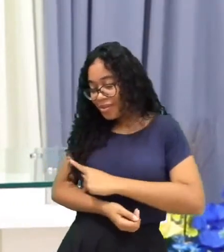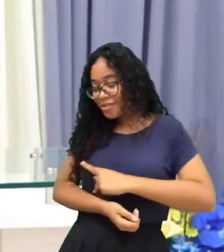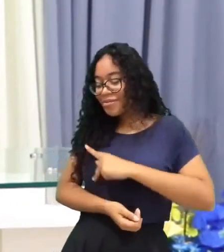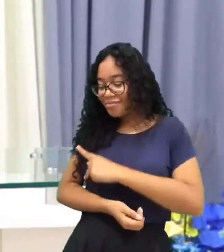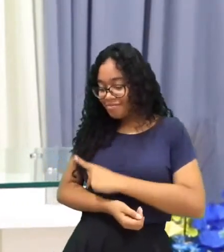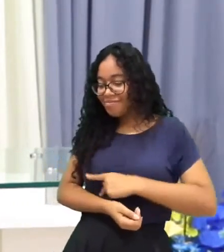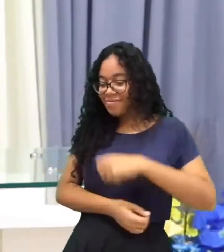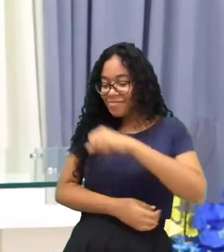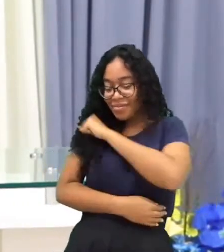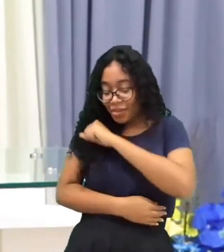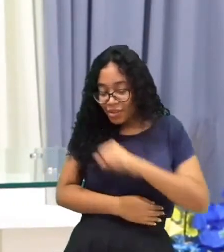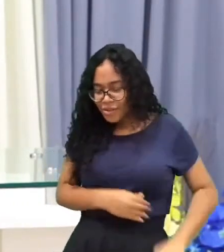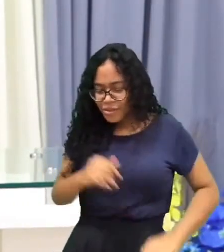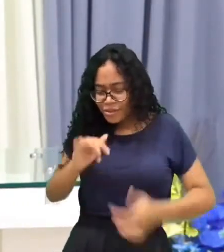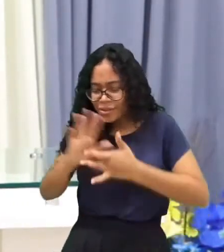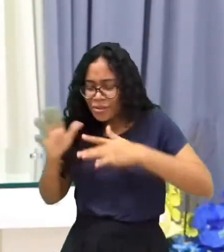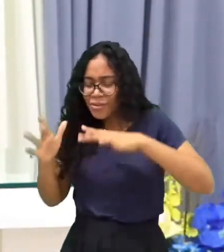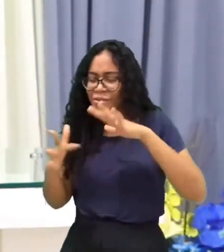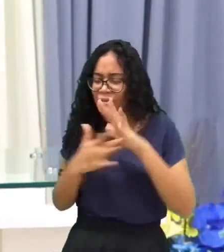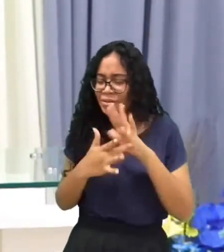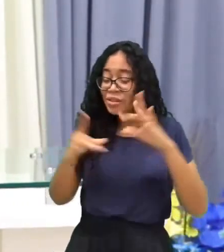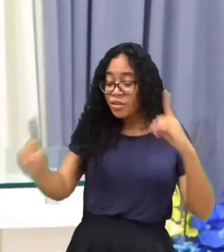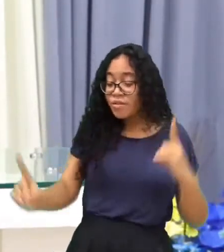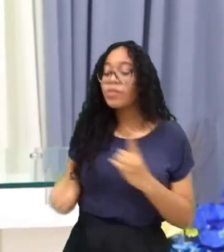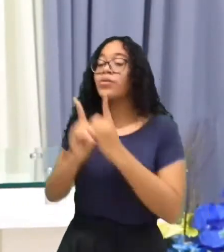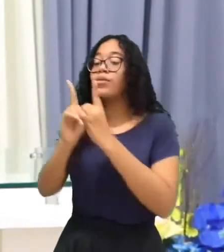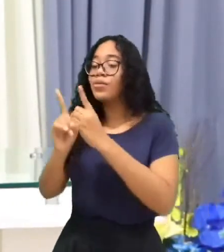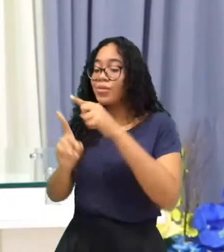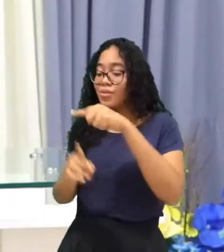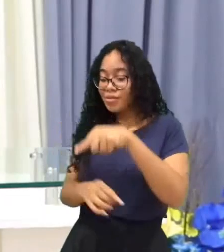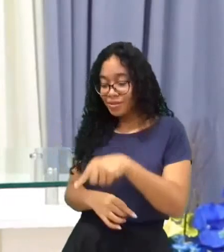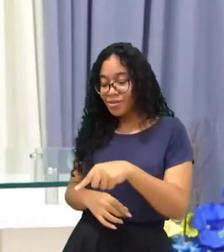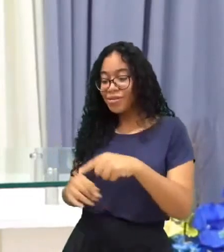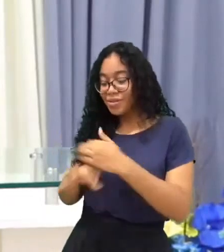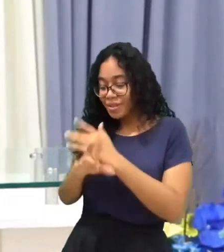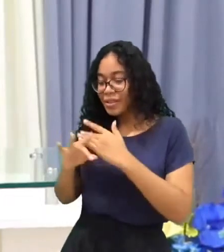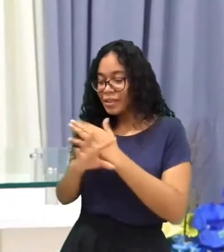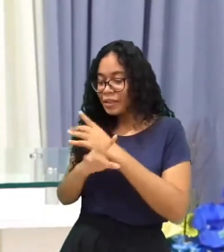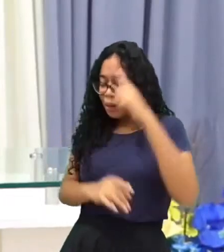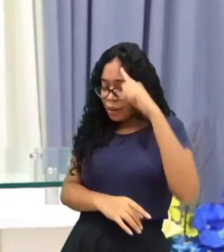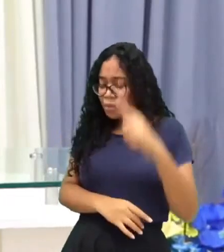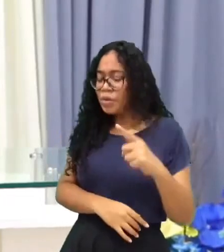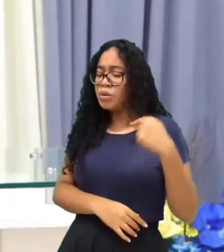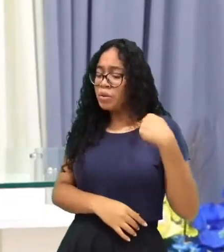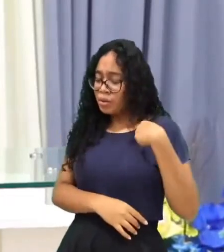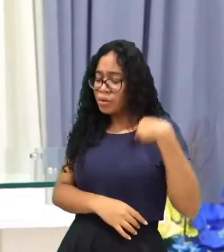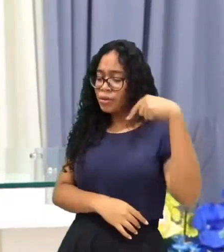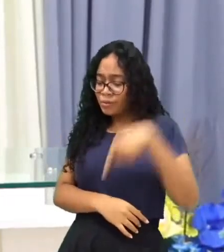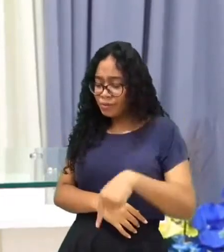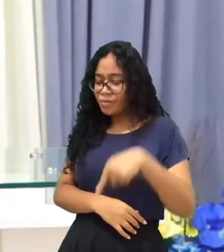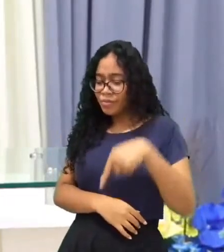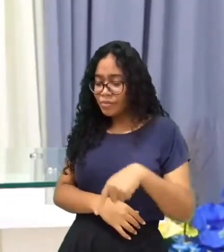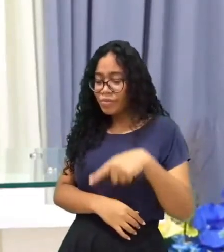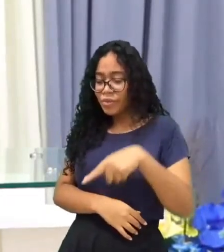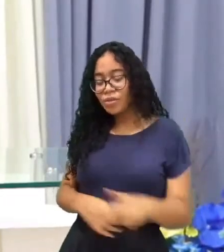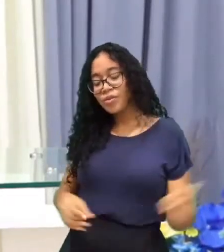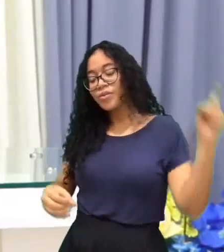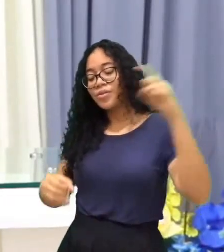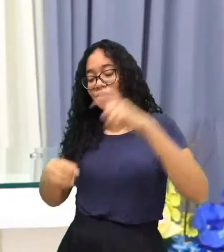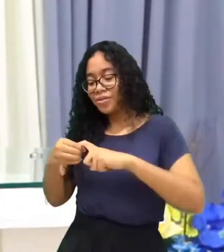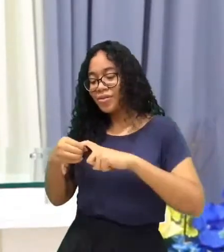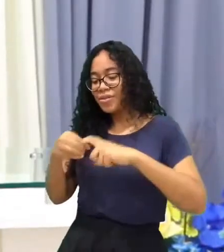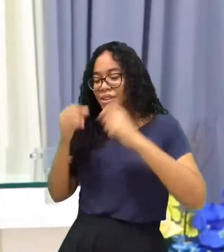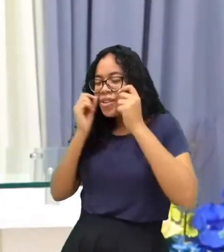o Senhor Jesus que te apareceu no caminho por onde vinhas, me mandou aqui, para que tu voltes a ver